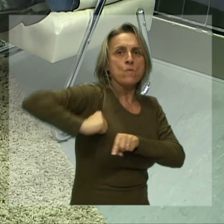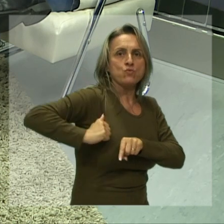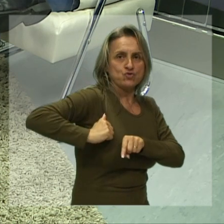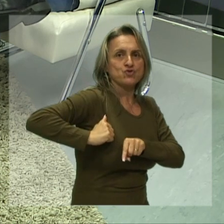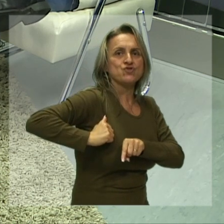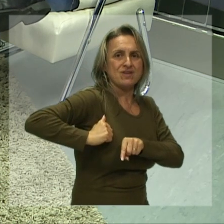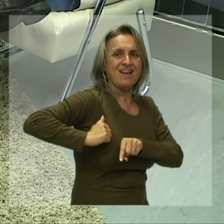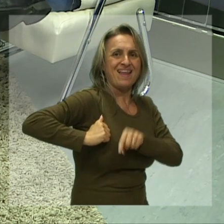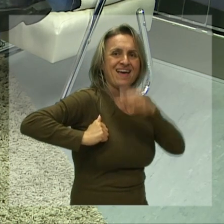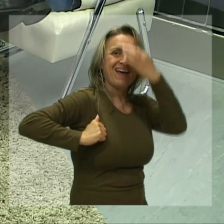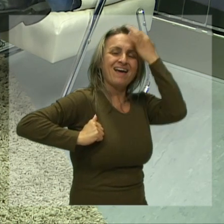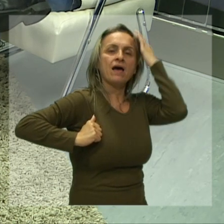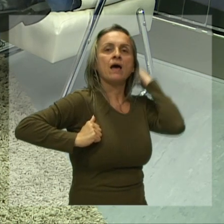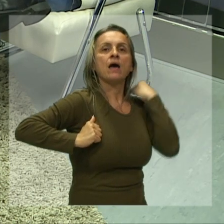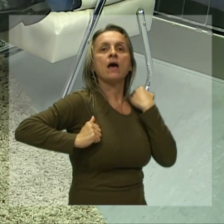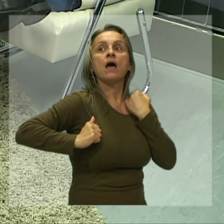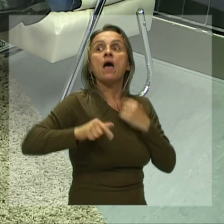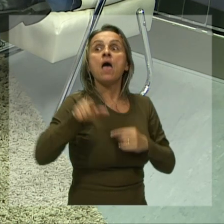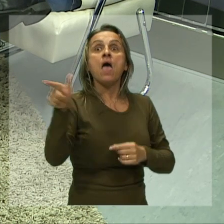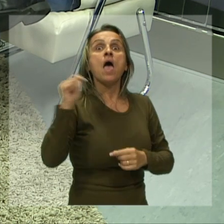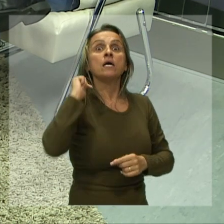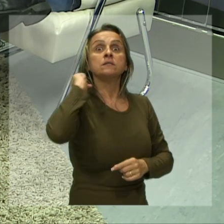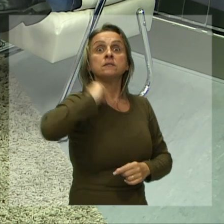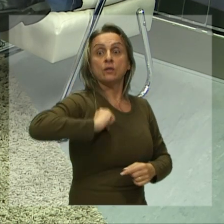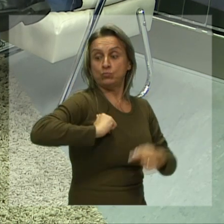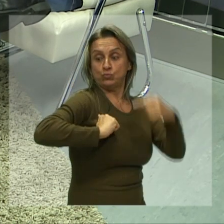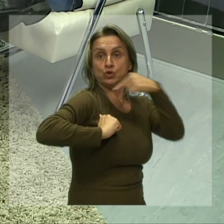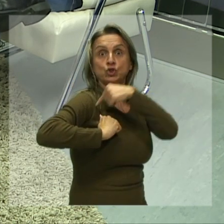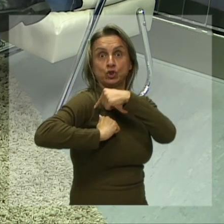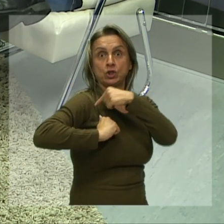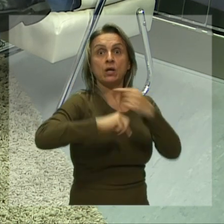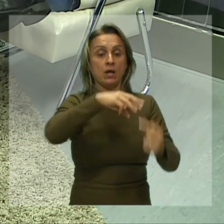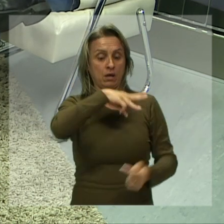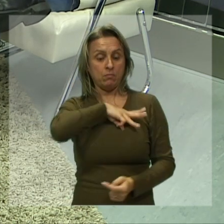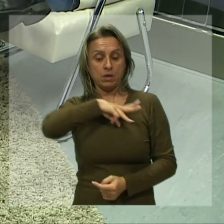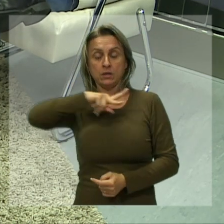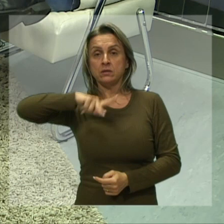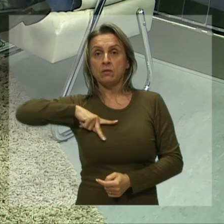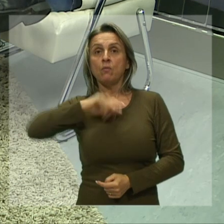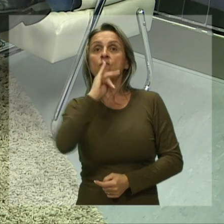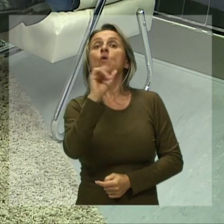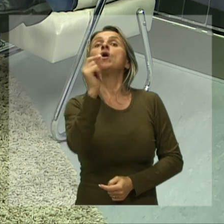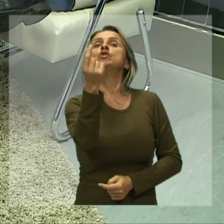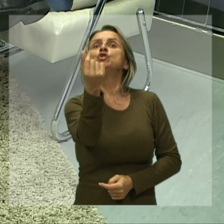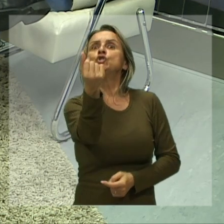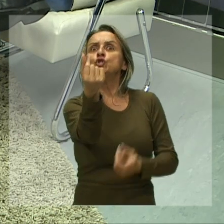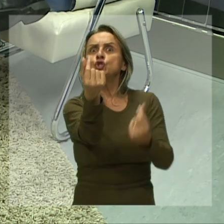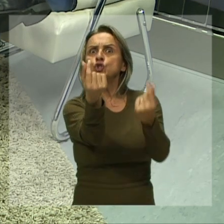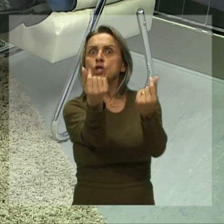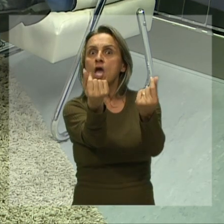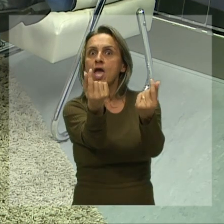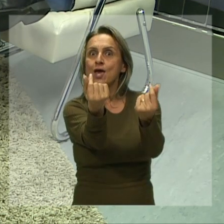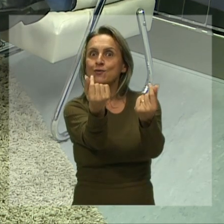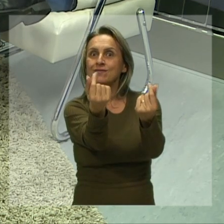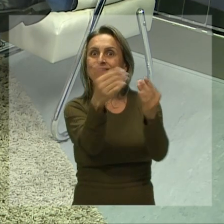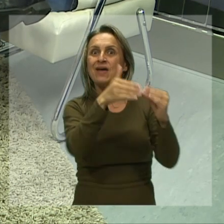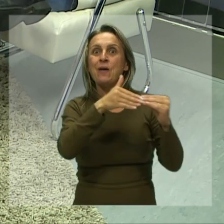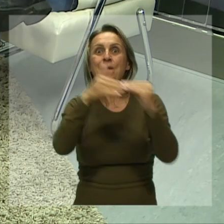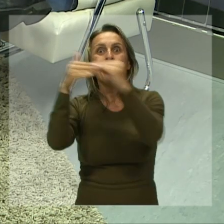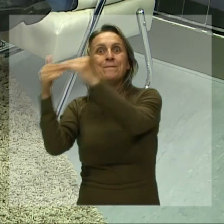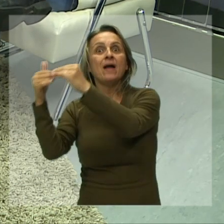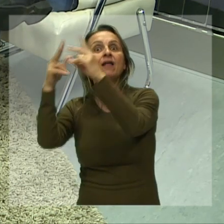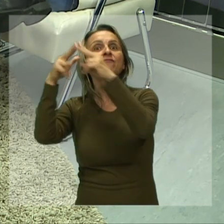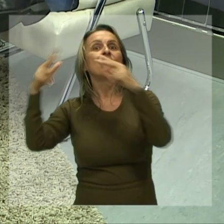mochila ficou detectado depois pelo Ministério Público, está ali transcrito, que era dinheiro vivo para levar a Florianópolis para pagar a agência